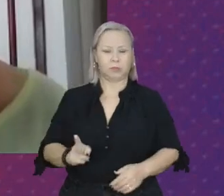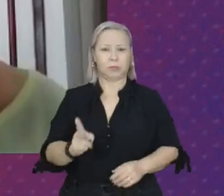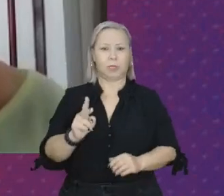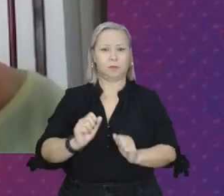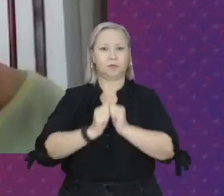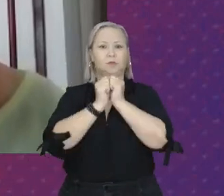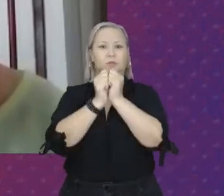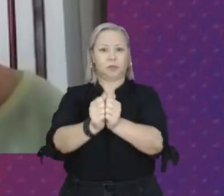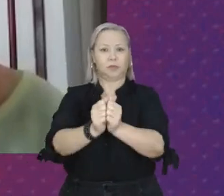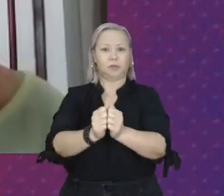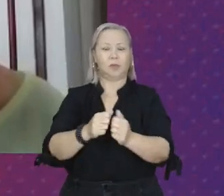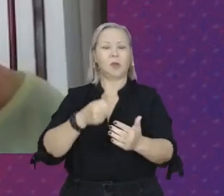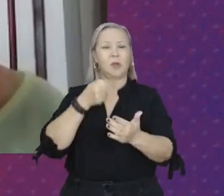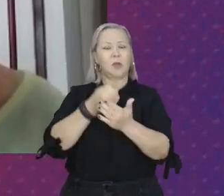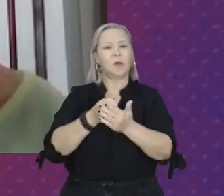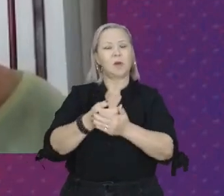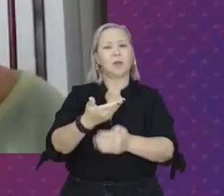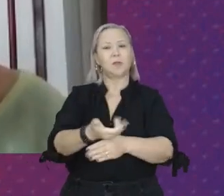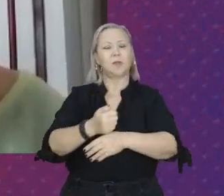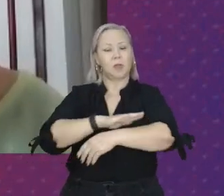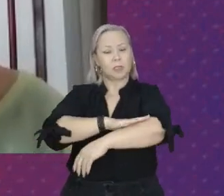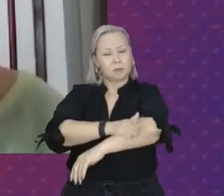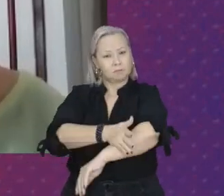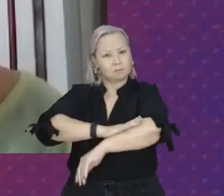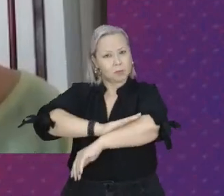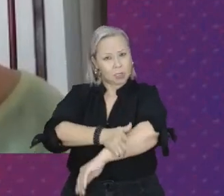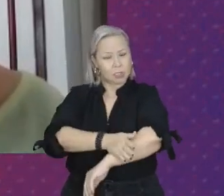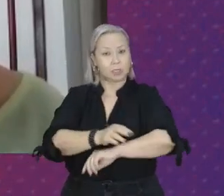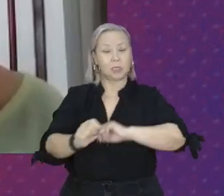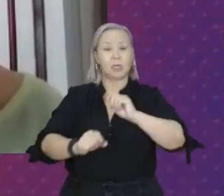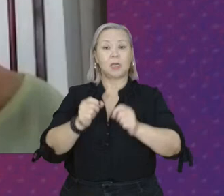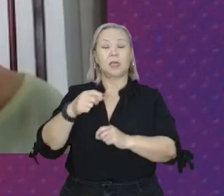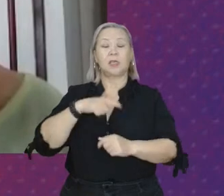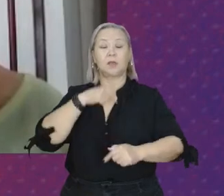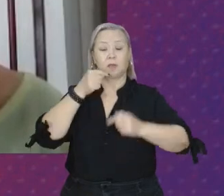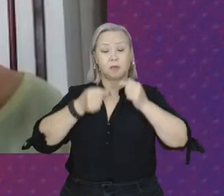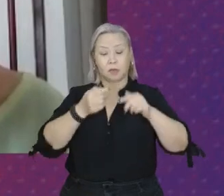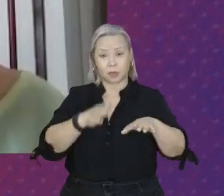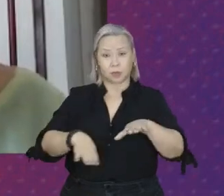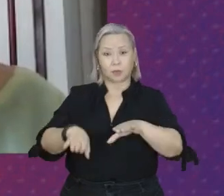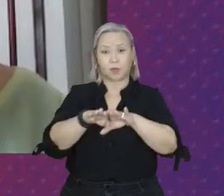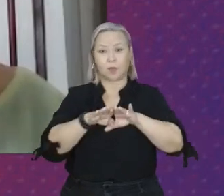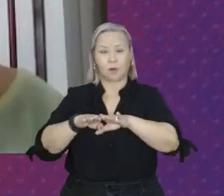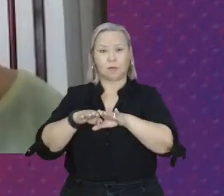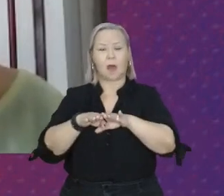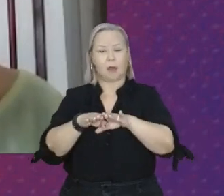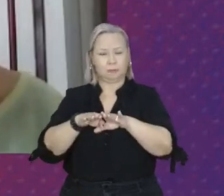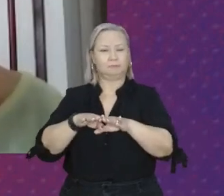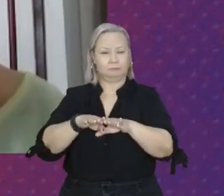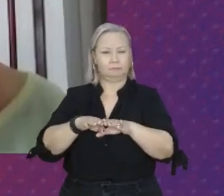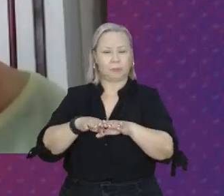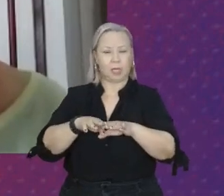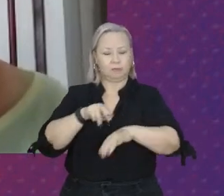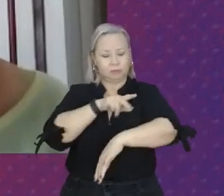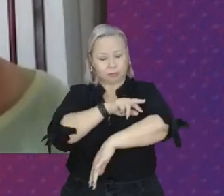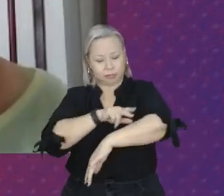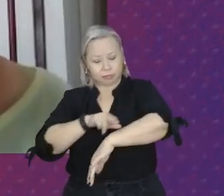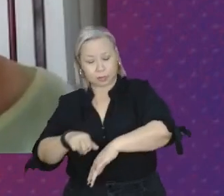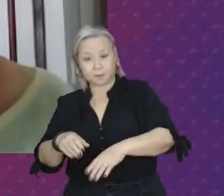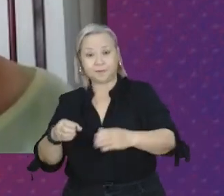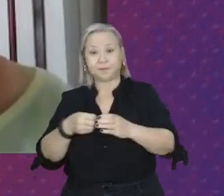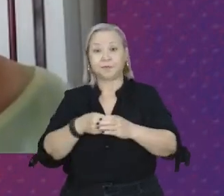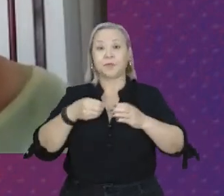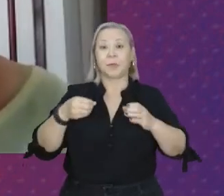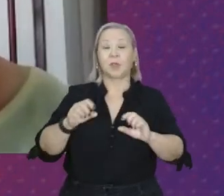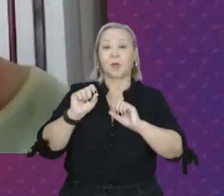luta antirracista e que tenhamos, portanto, políticas de igualdade racial e cotas de reconhecimento do papel